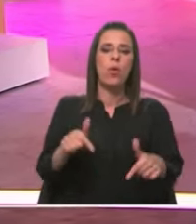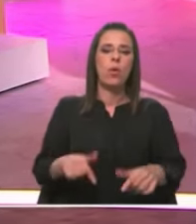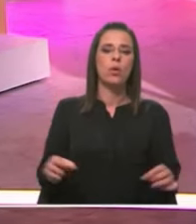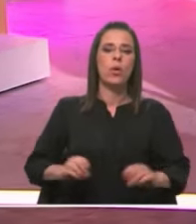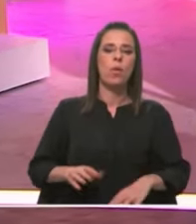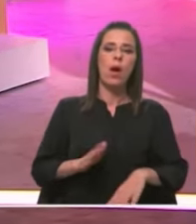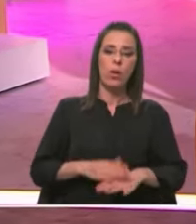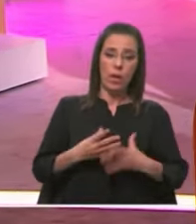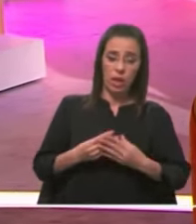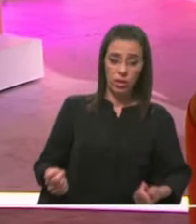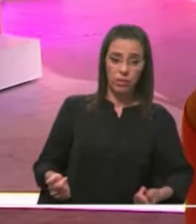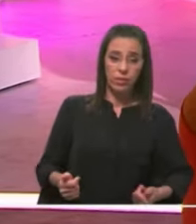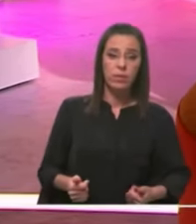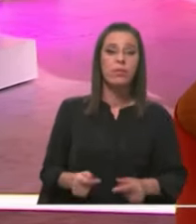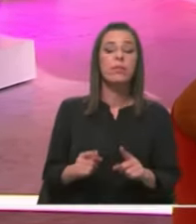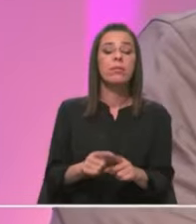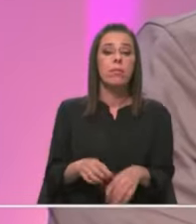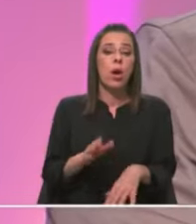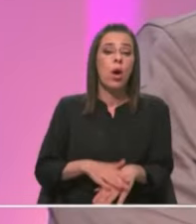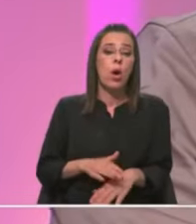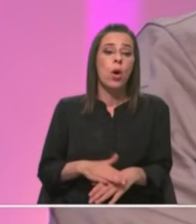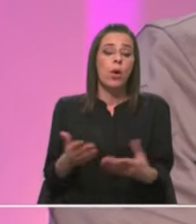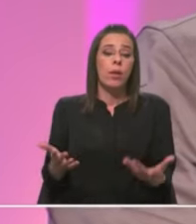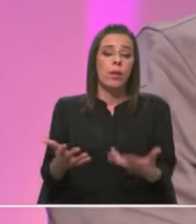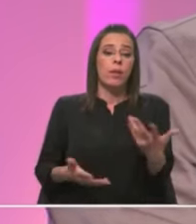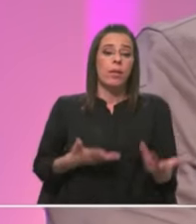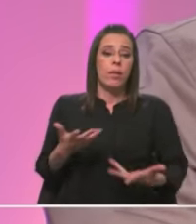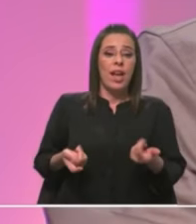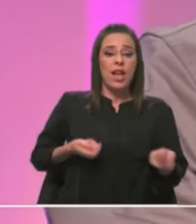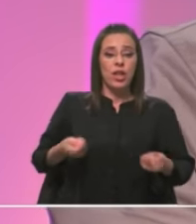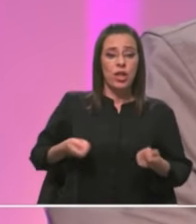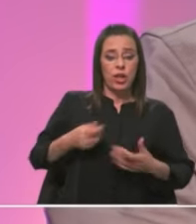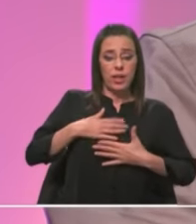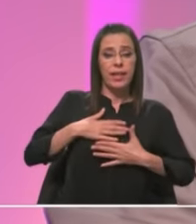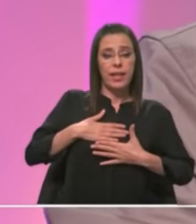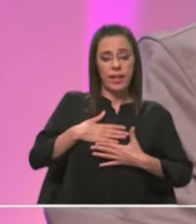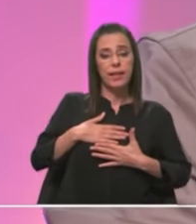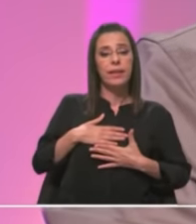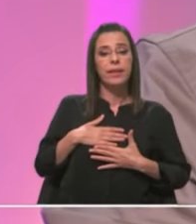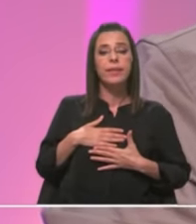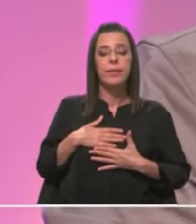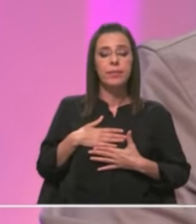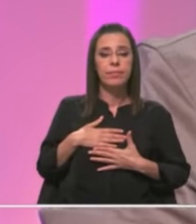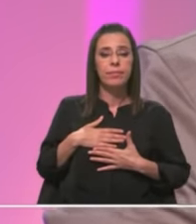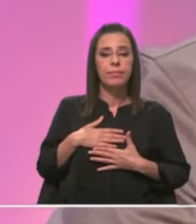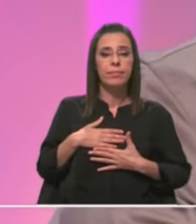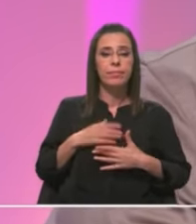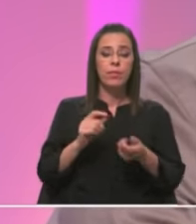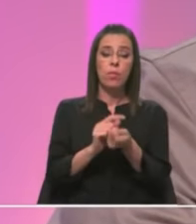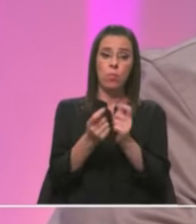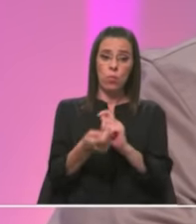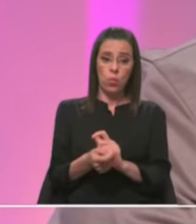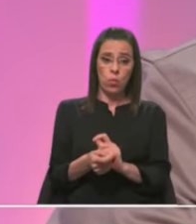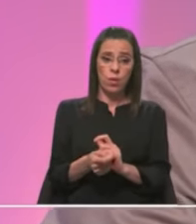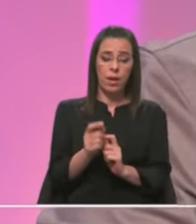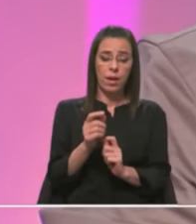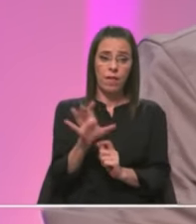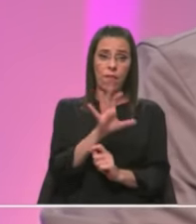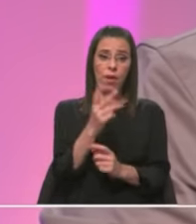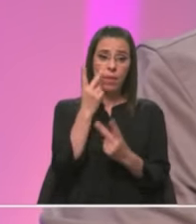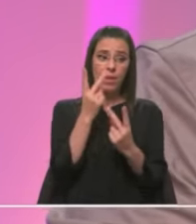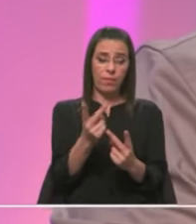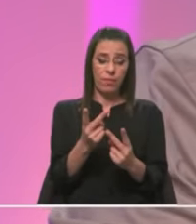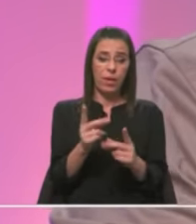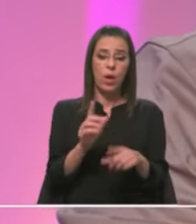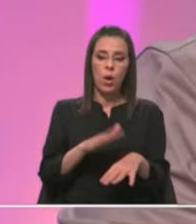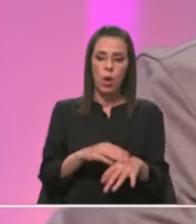existe está resolvido acho que é uma culpa que eu estou a estou que estou a gerir acho que acho que mudei a forma de olhar para a coisa acho